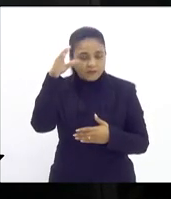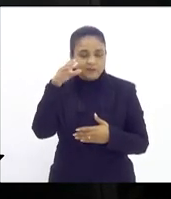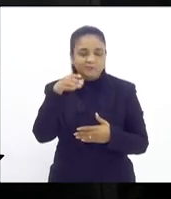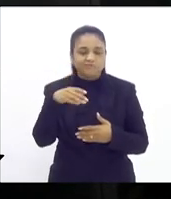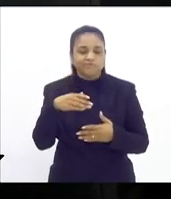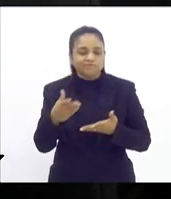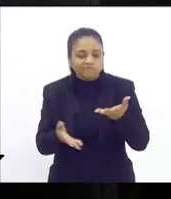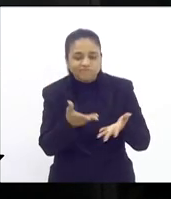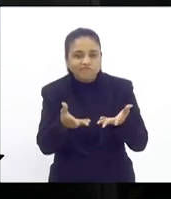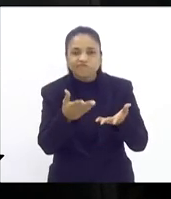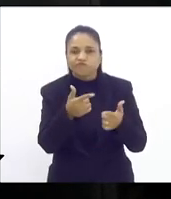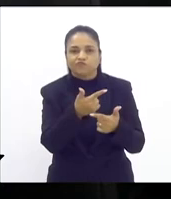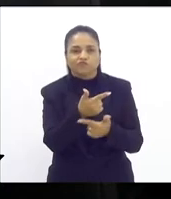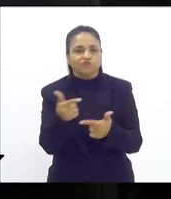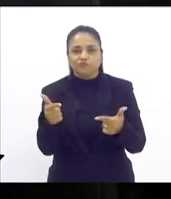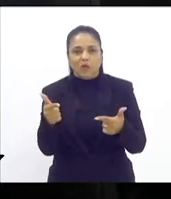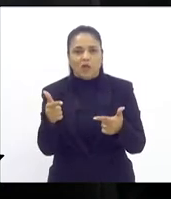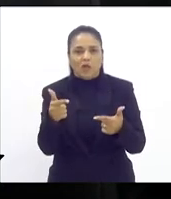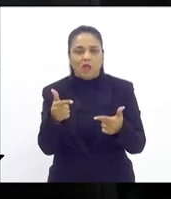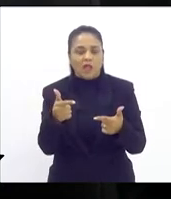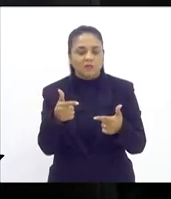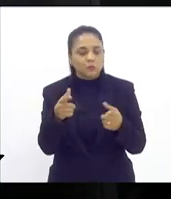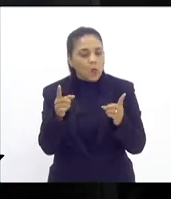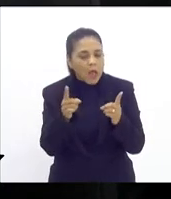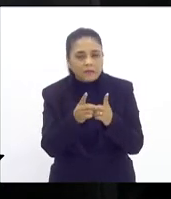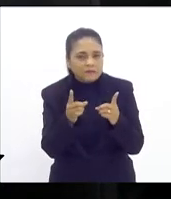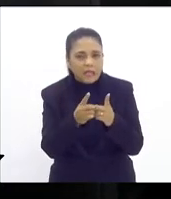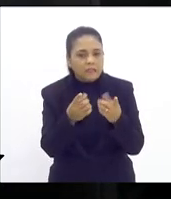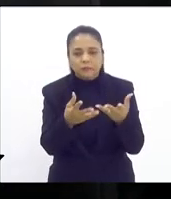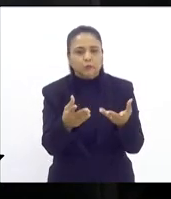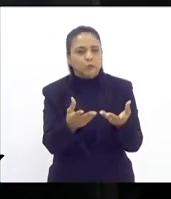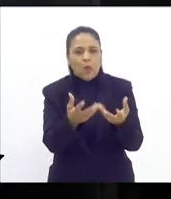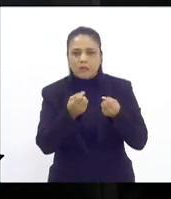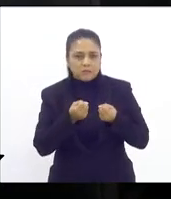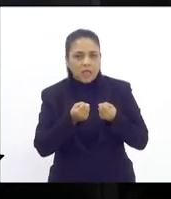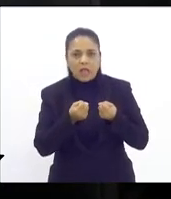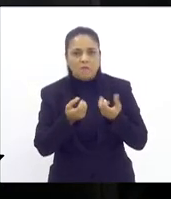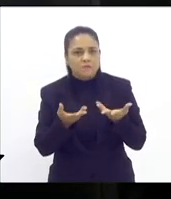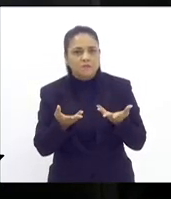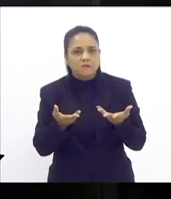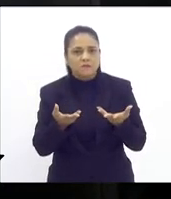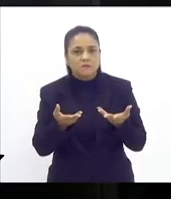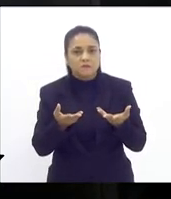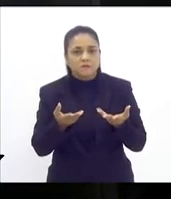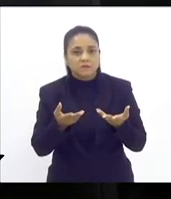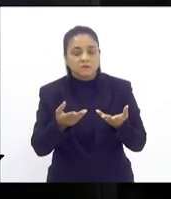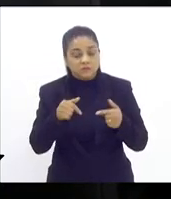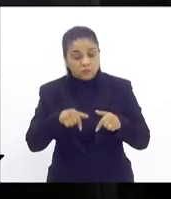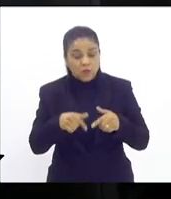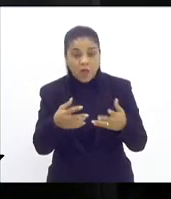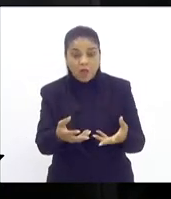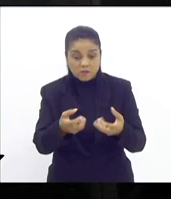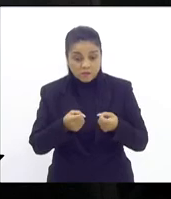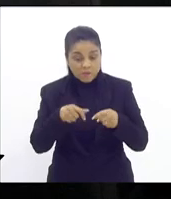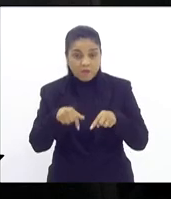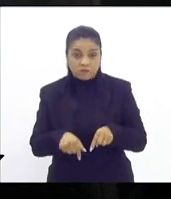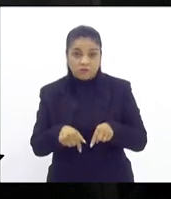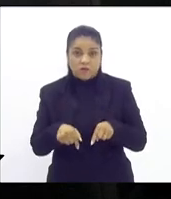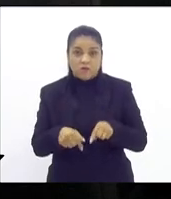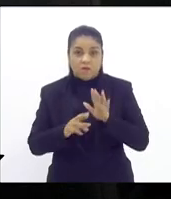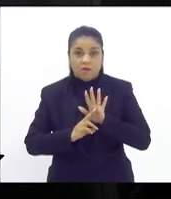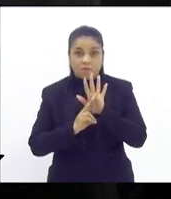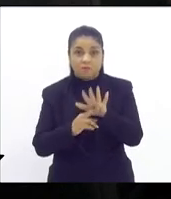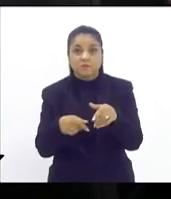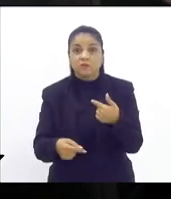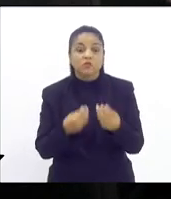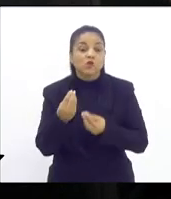situação todo momento entendeu ela não atende ela não recebe imagina se ela não recebe a gente aqui como é que ela recebe o cliente fala